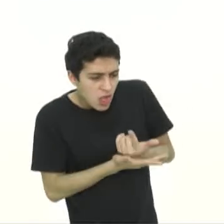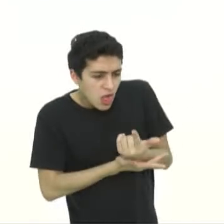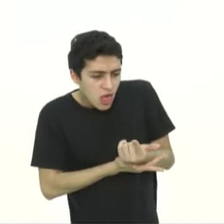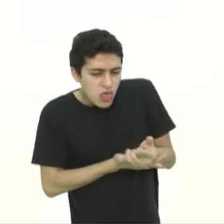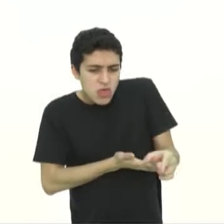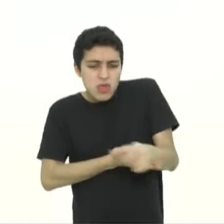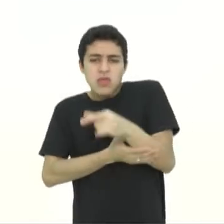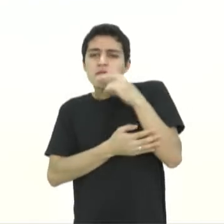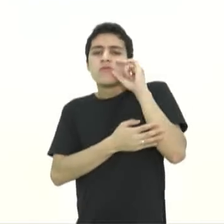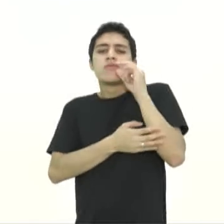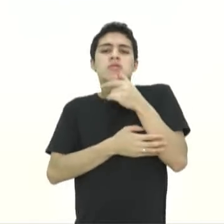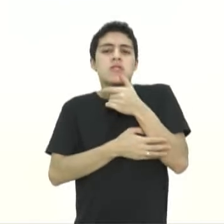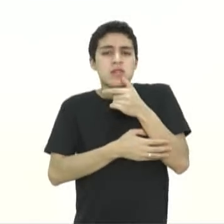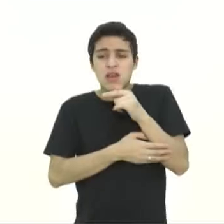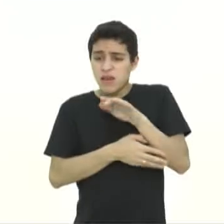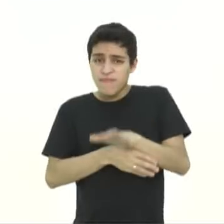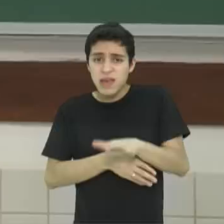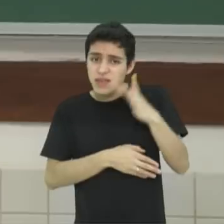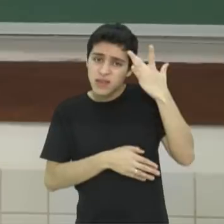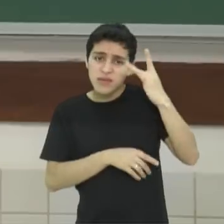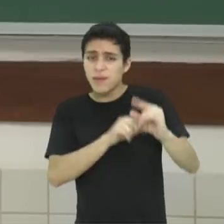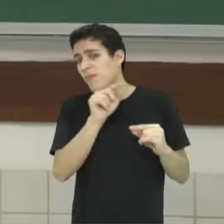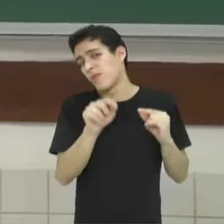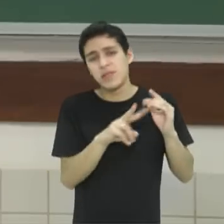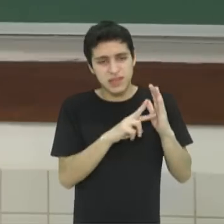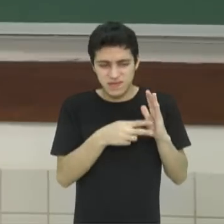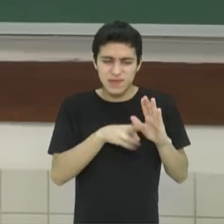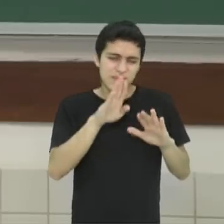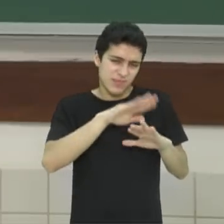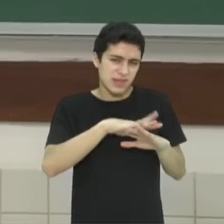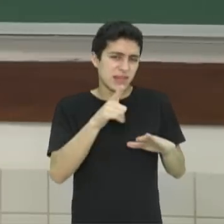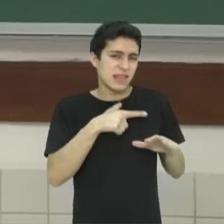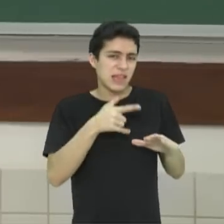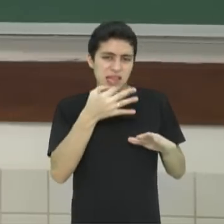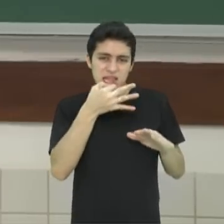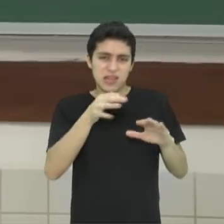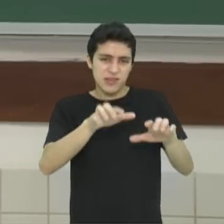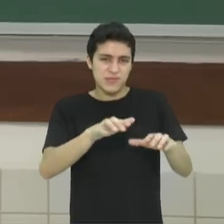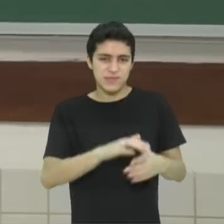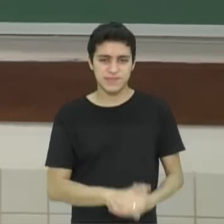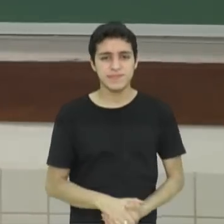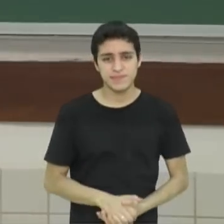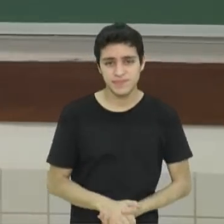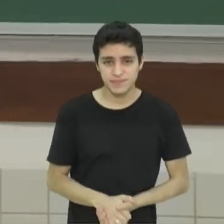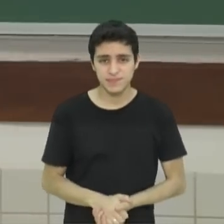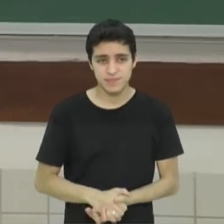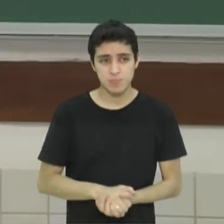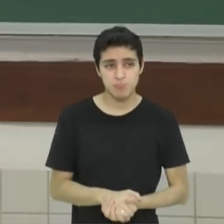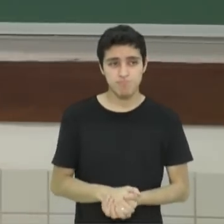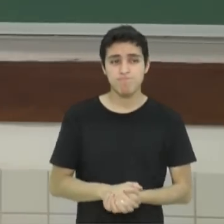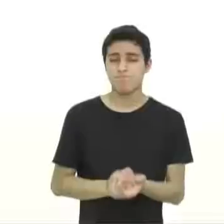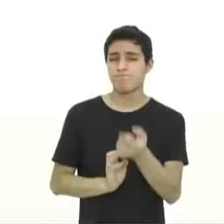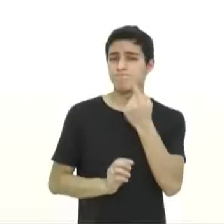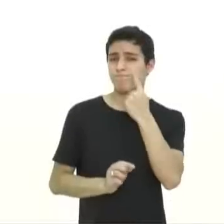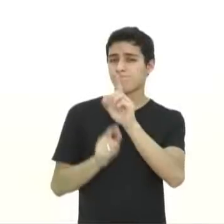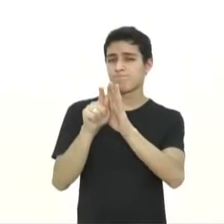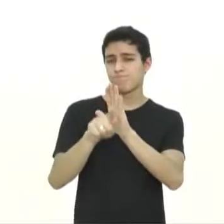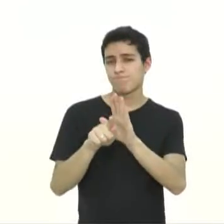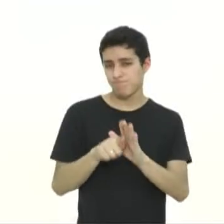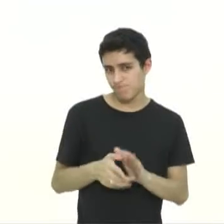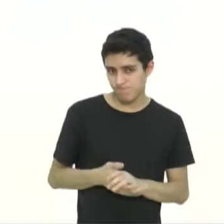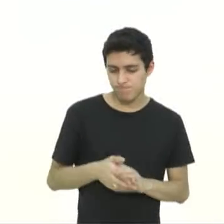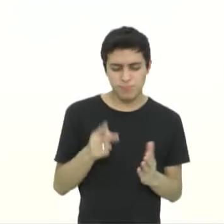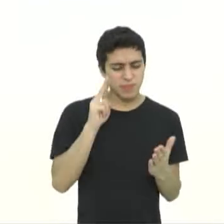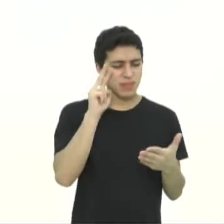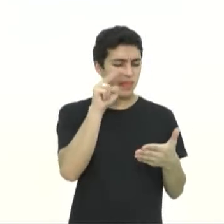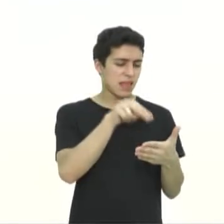que nem sabem o que é. Aí está a crítica, ok? Vamos ao quiz. Releia.